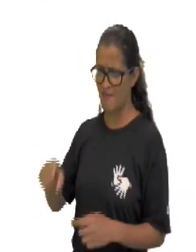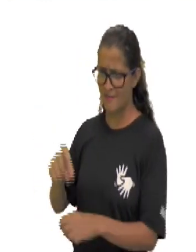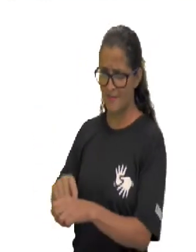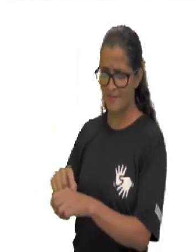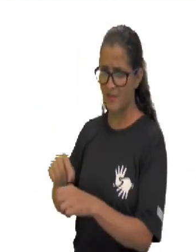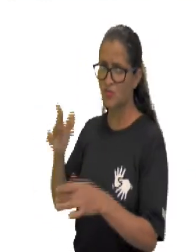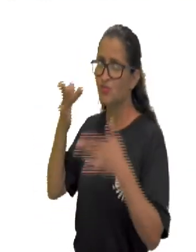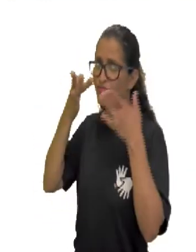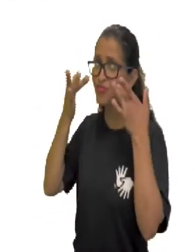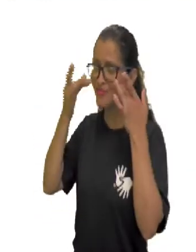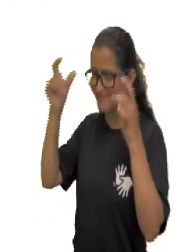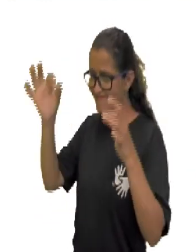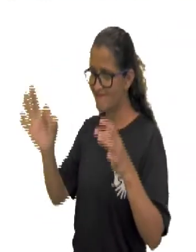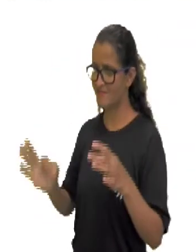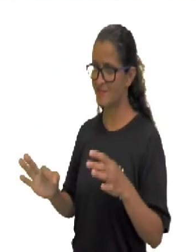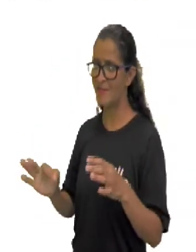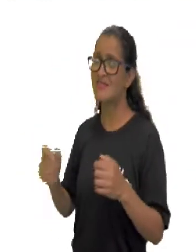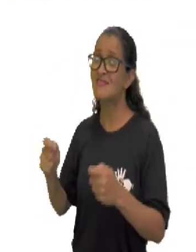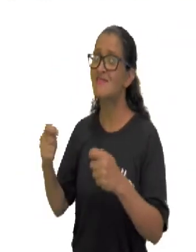momento.